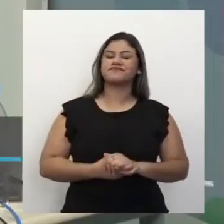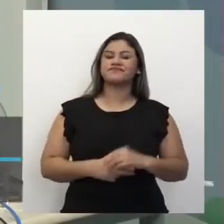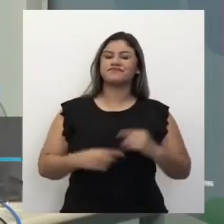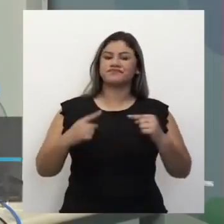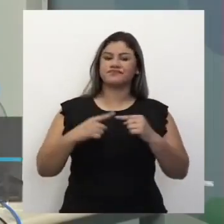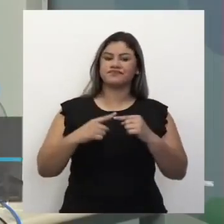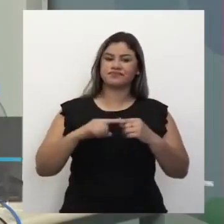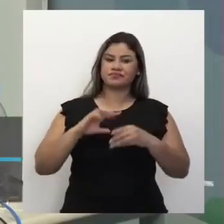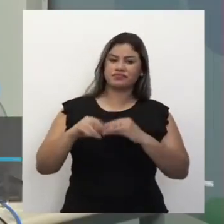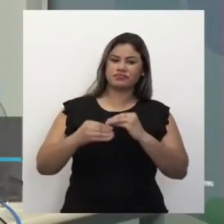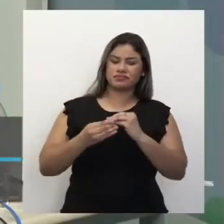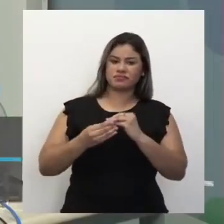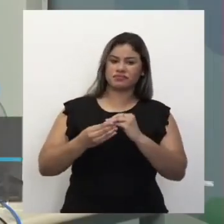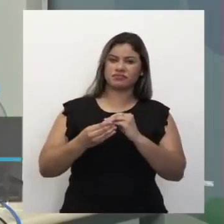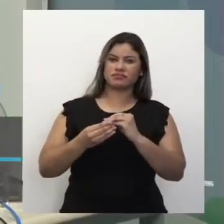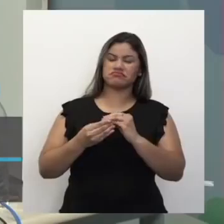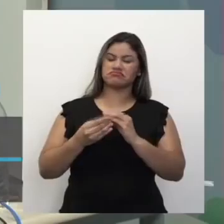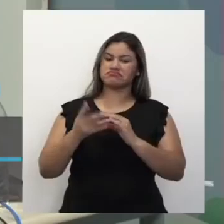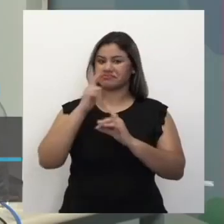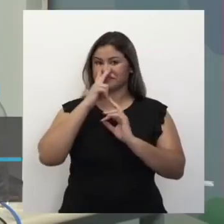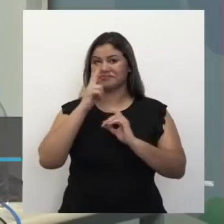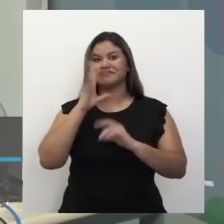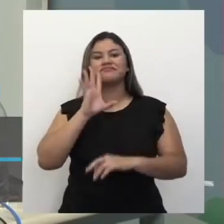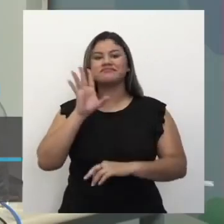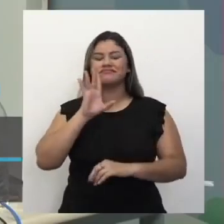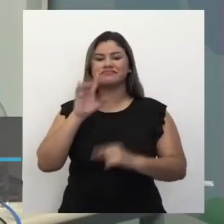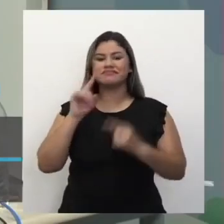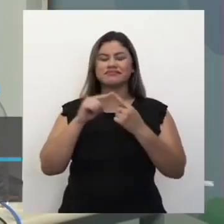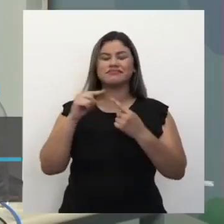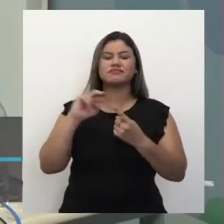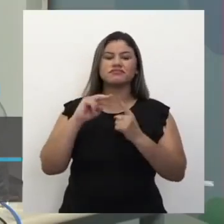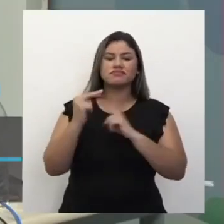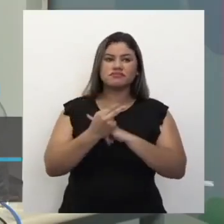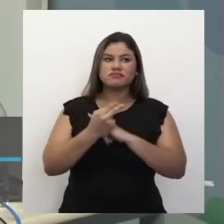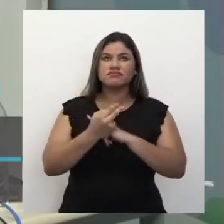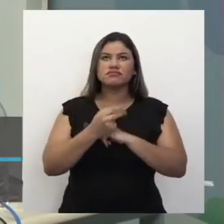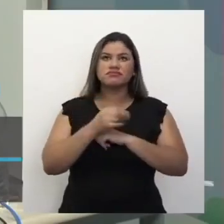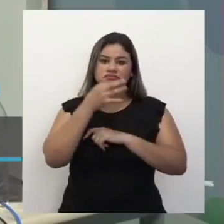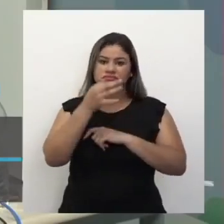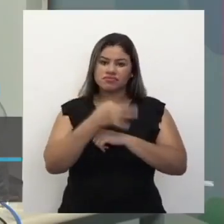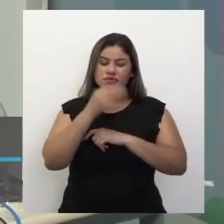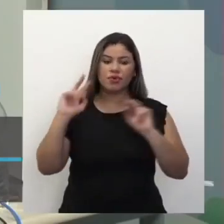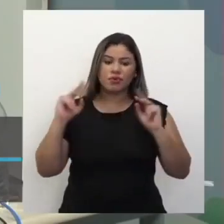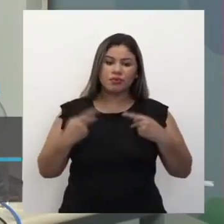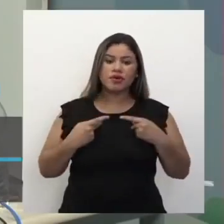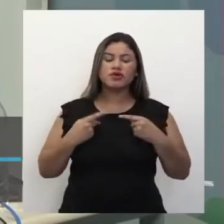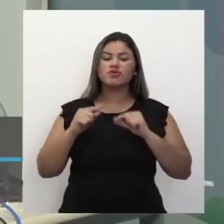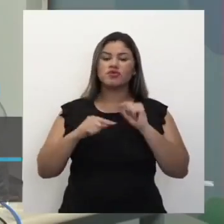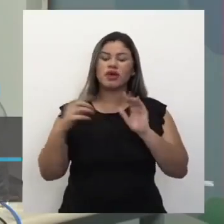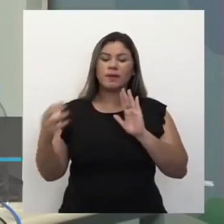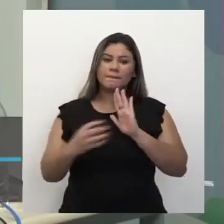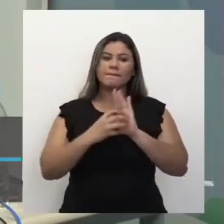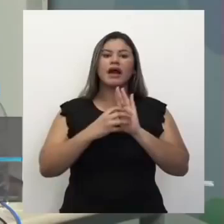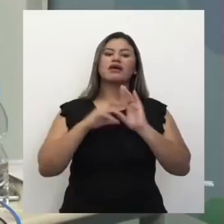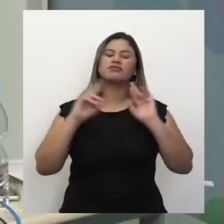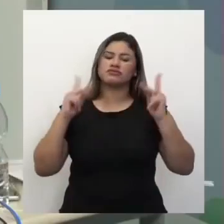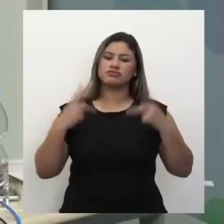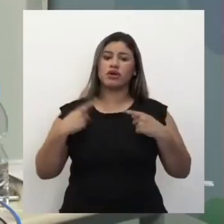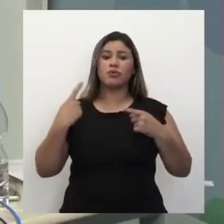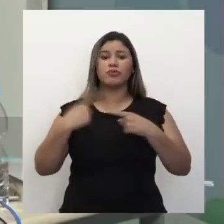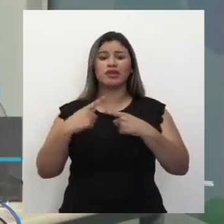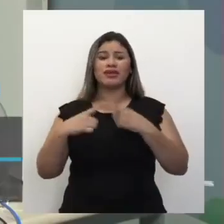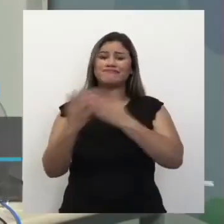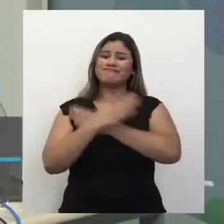contribuição que me parece bem interessante do ponto de vista humano, que é o impacto humano, né? O desemprego, a